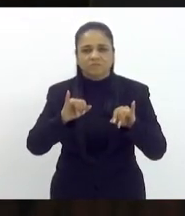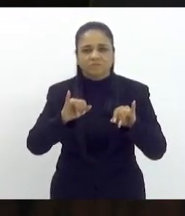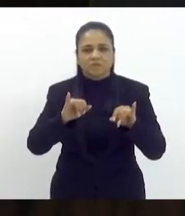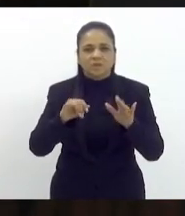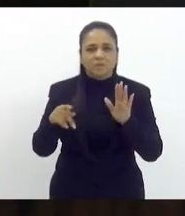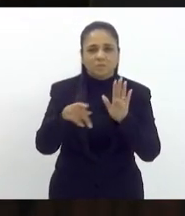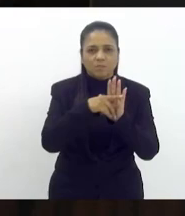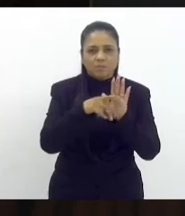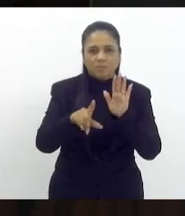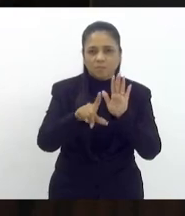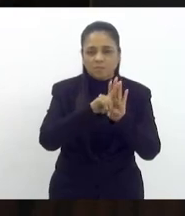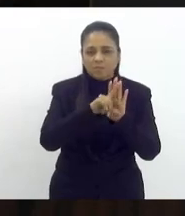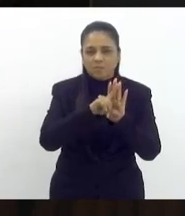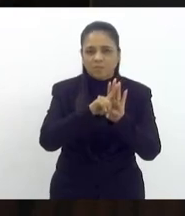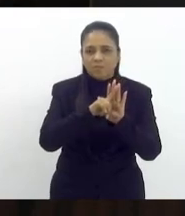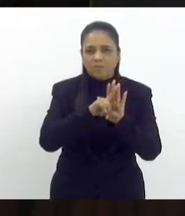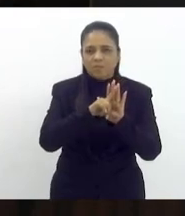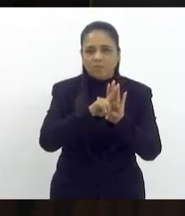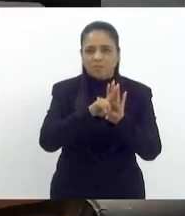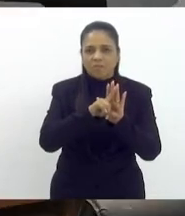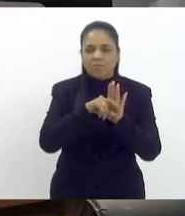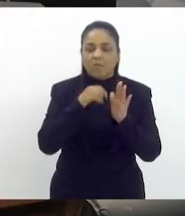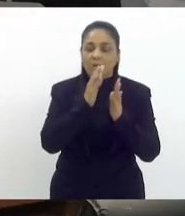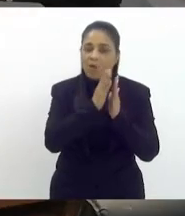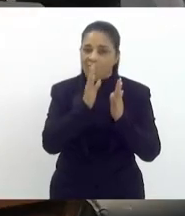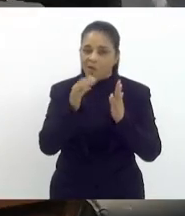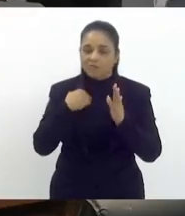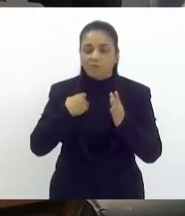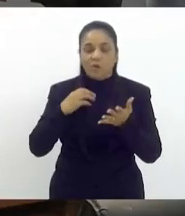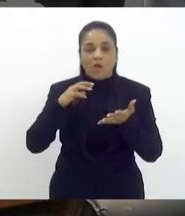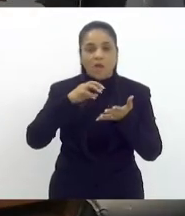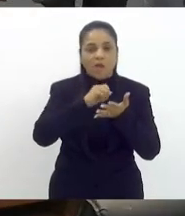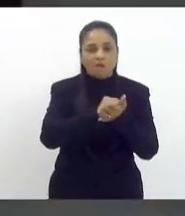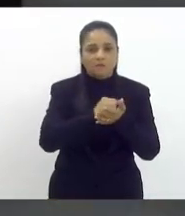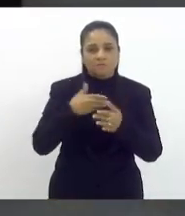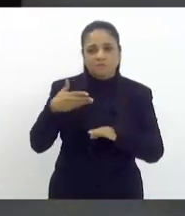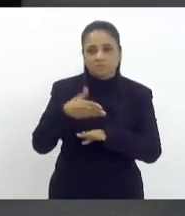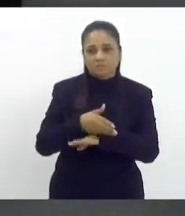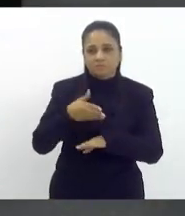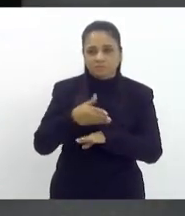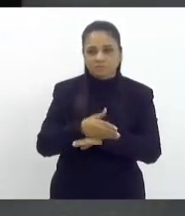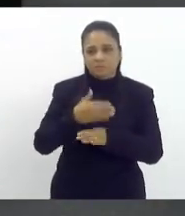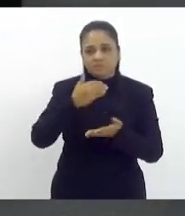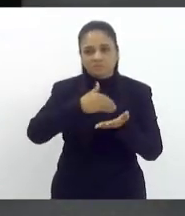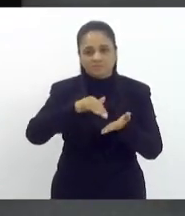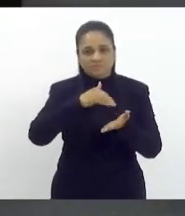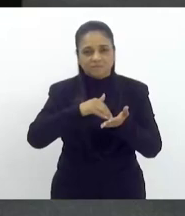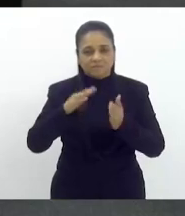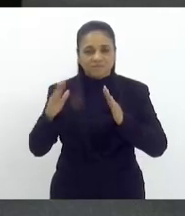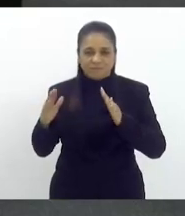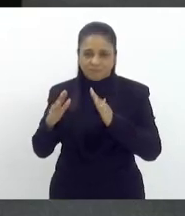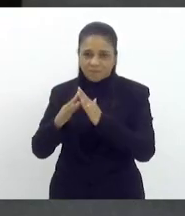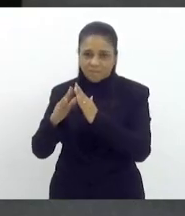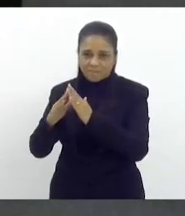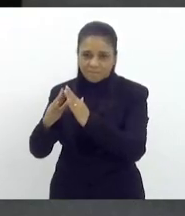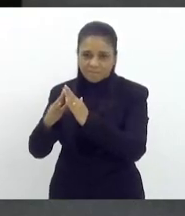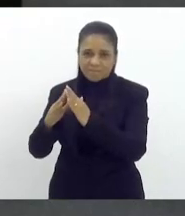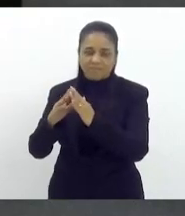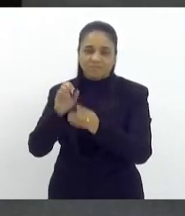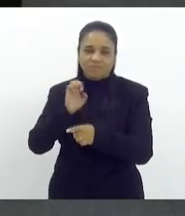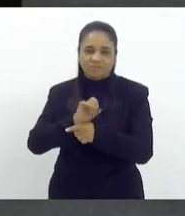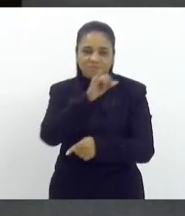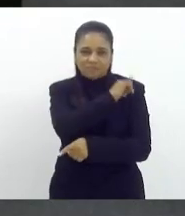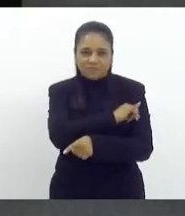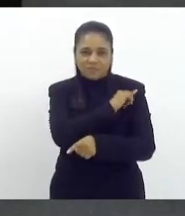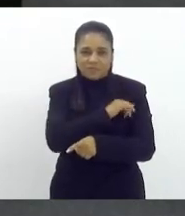projetos de lei pela ordem registrar a presença do nobre Deputado secretário de estado de habitação do Rio de Janeiro nosso